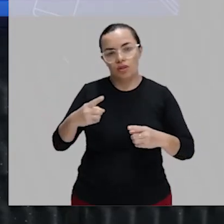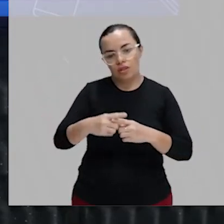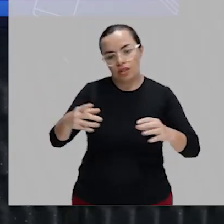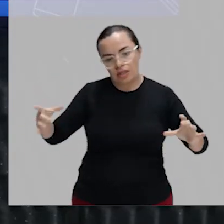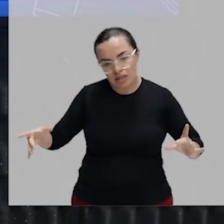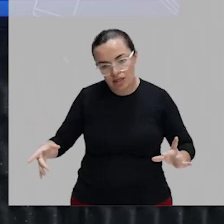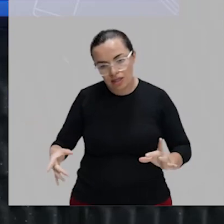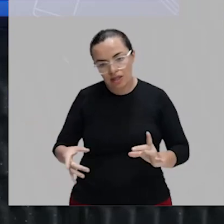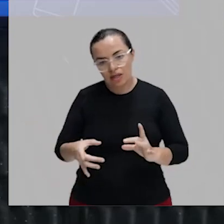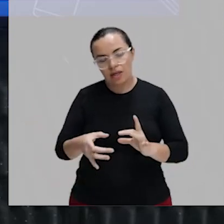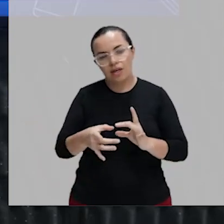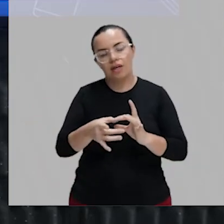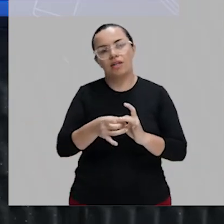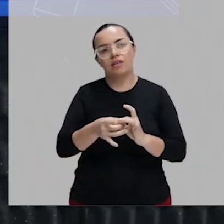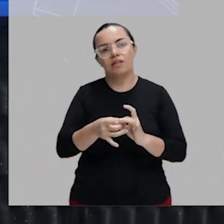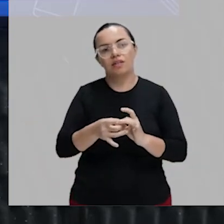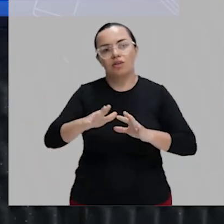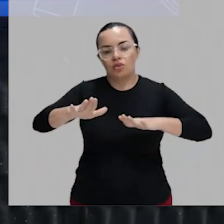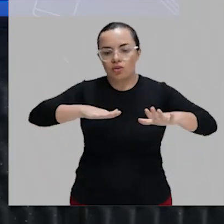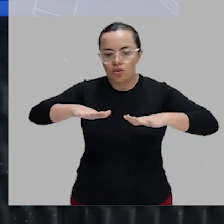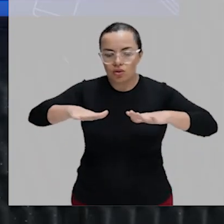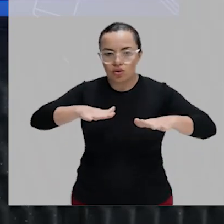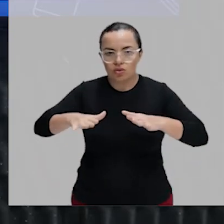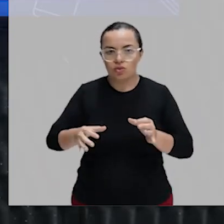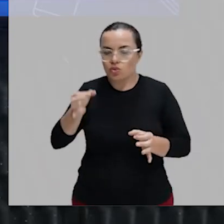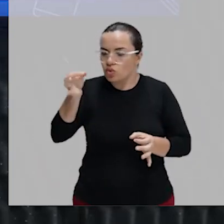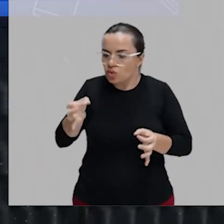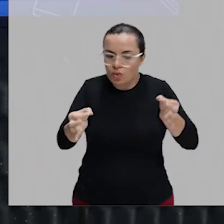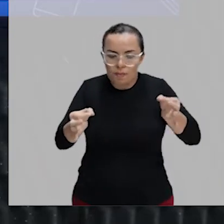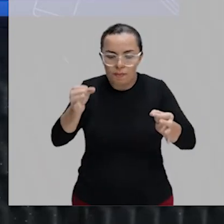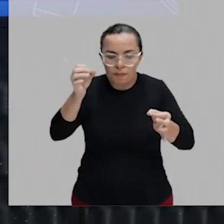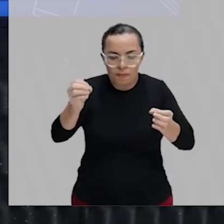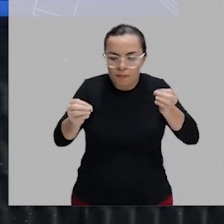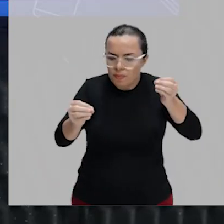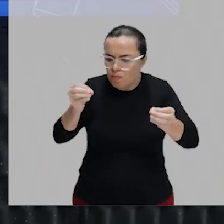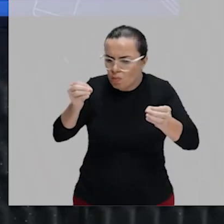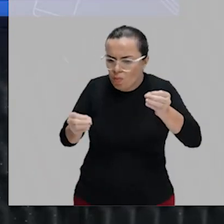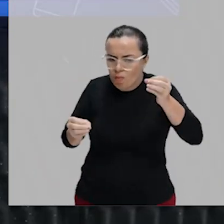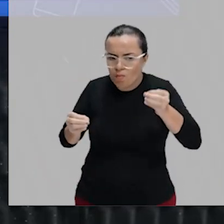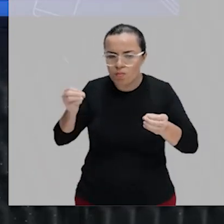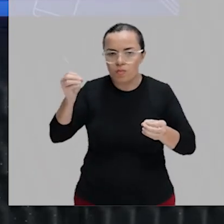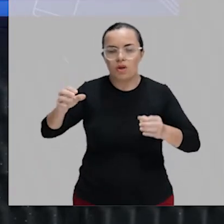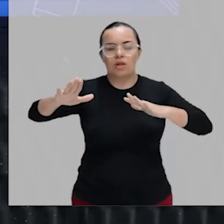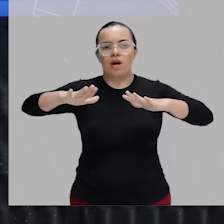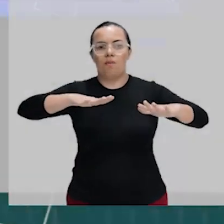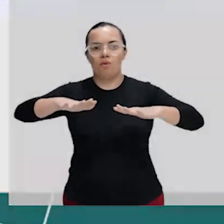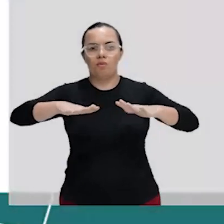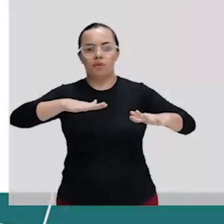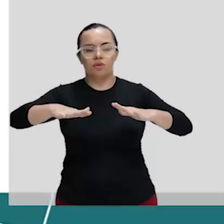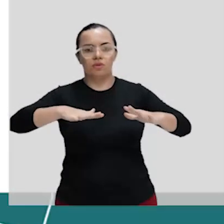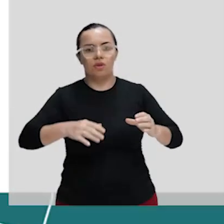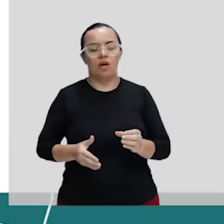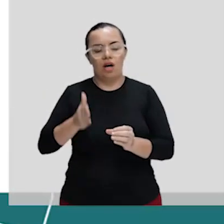a movimentação dos cromossomos durante a divisão celular, ok?